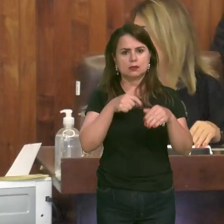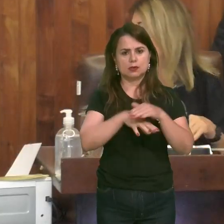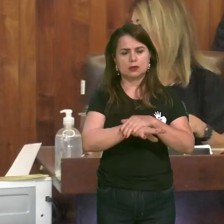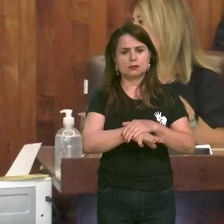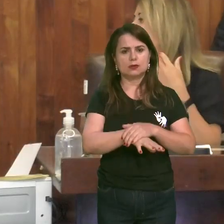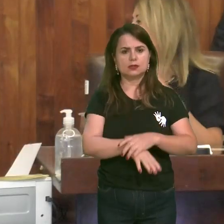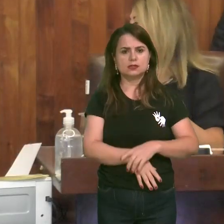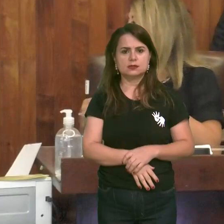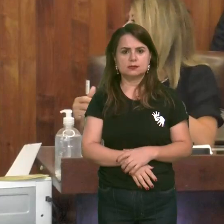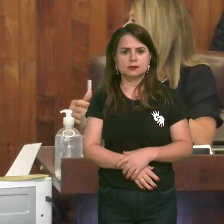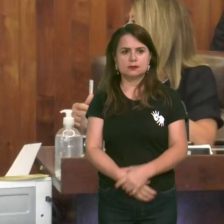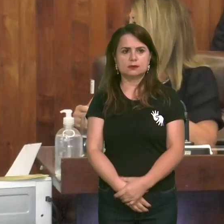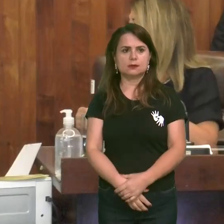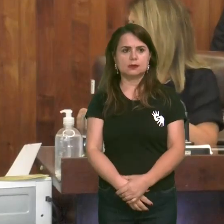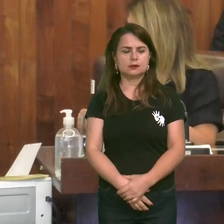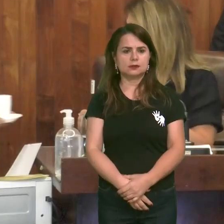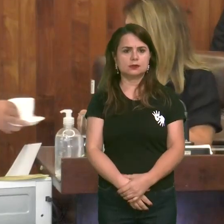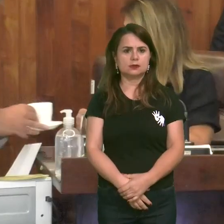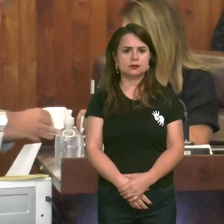de tempo